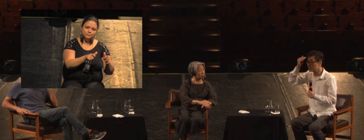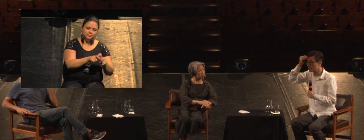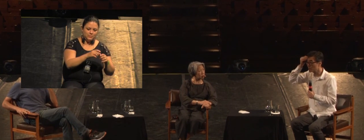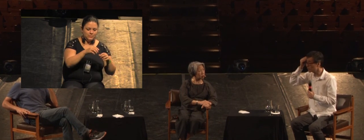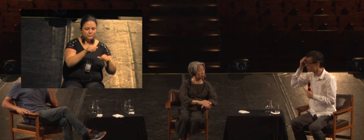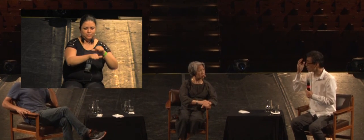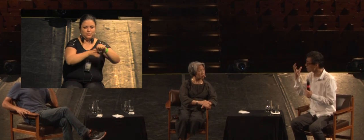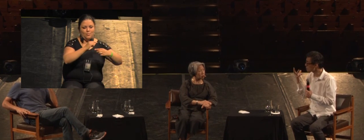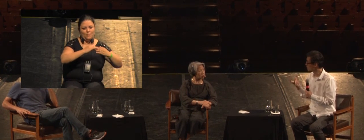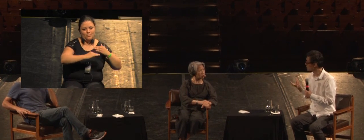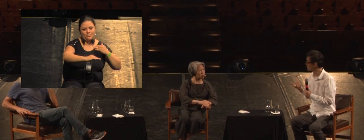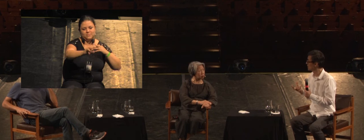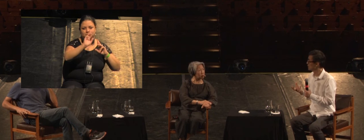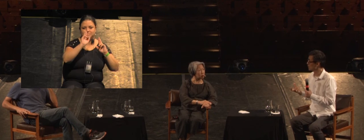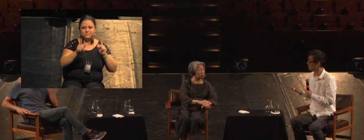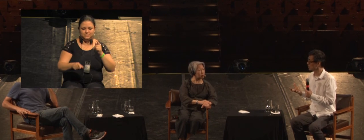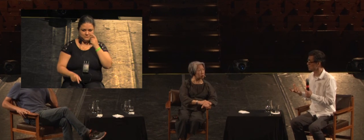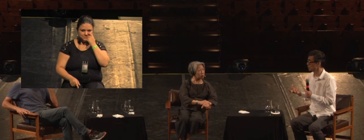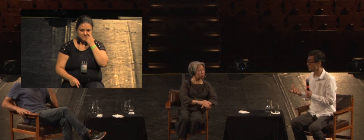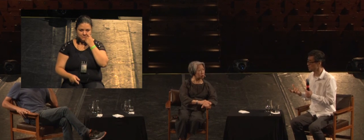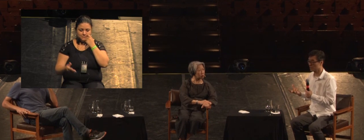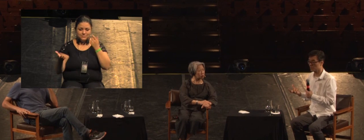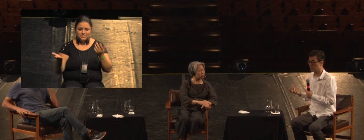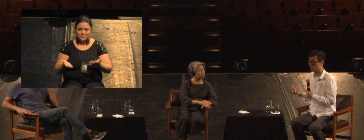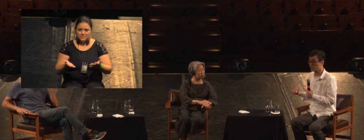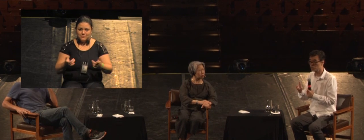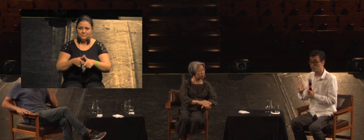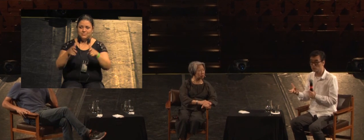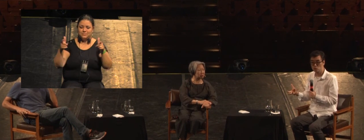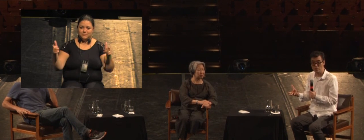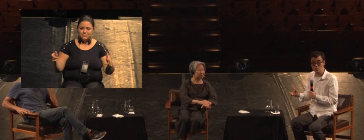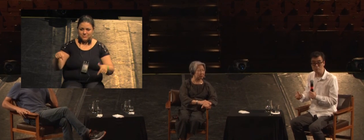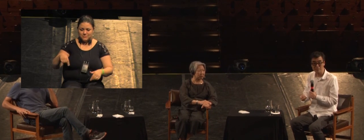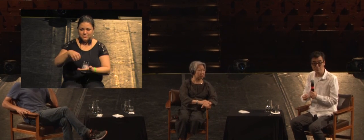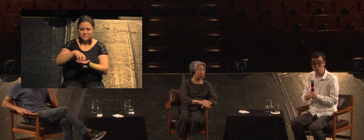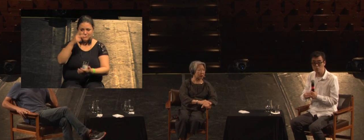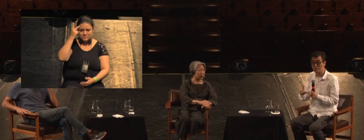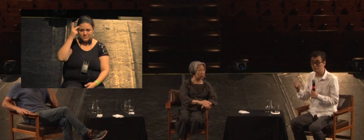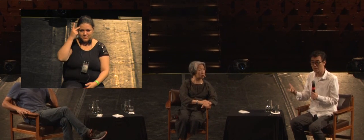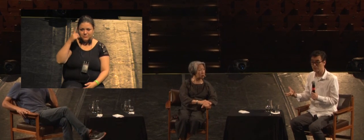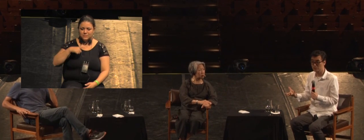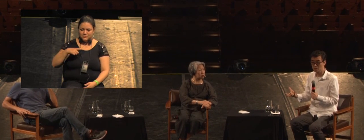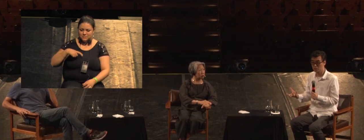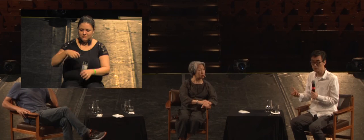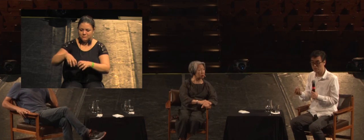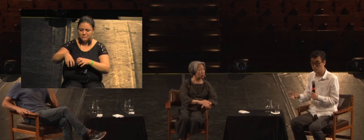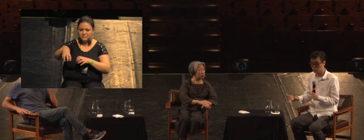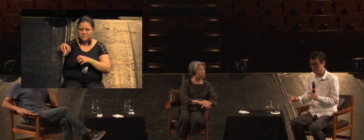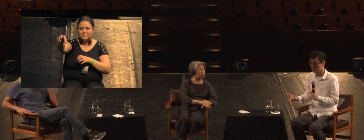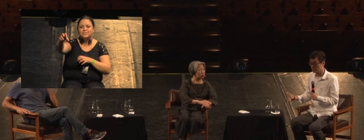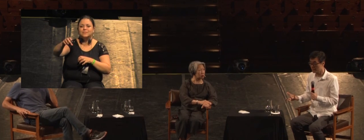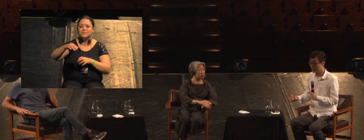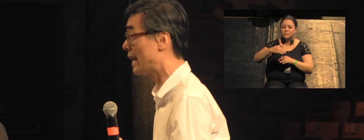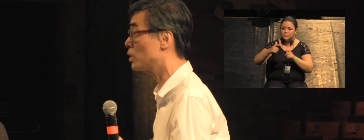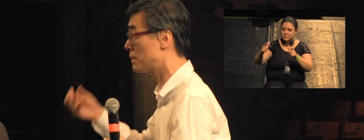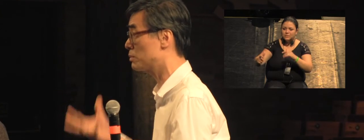Estou pensando que o maior foco de morador de rua em São Paulo hoje é no centro histórico, que é um patrimônio dos mais belos que a gente tem como tecido